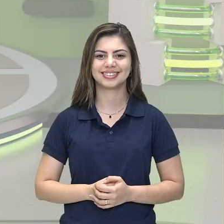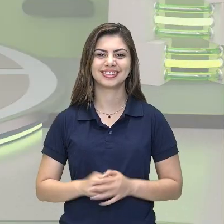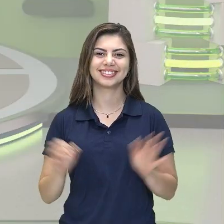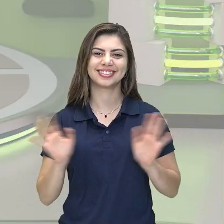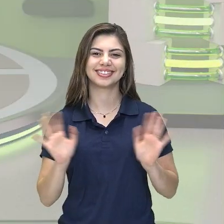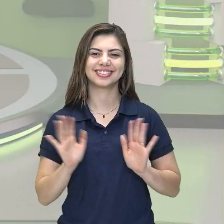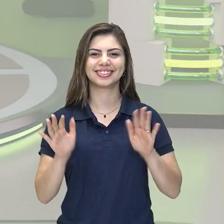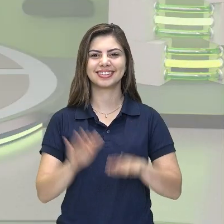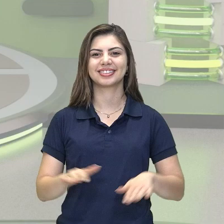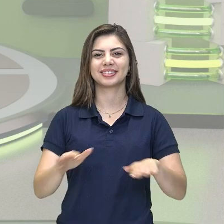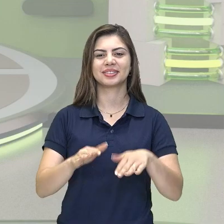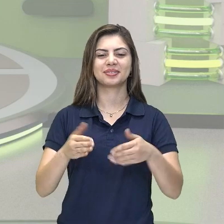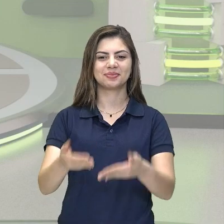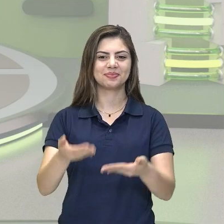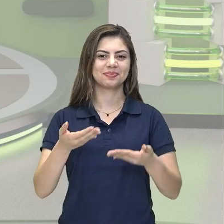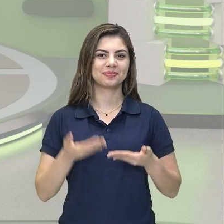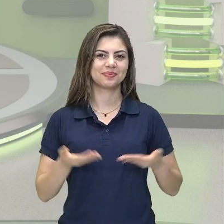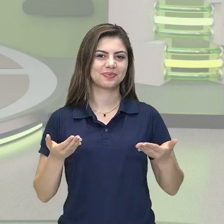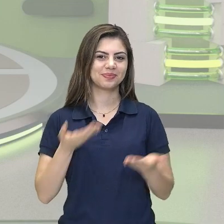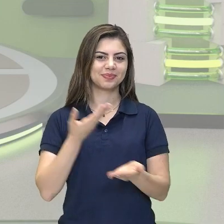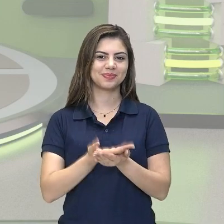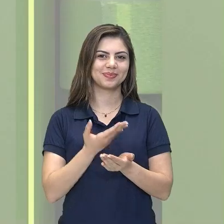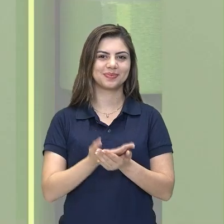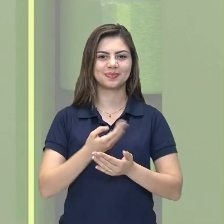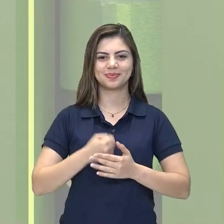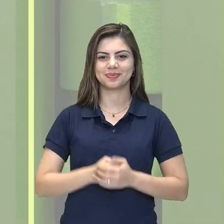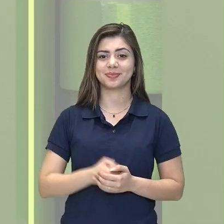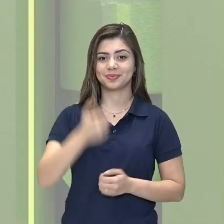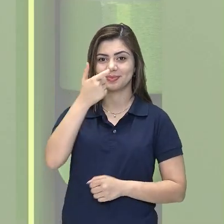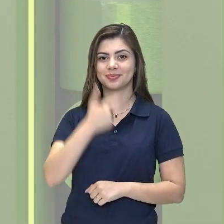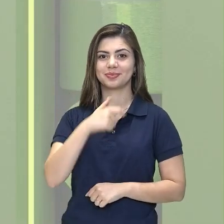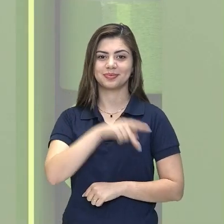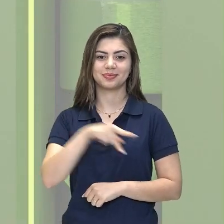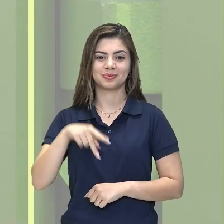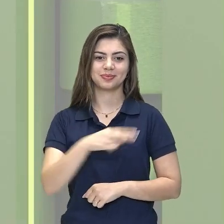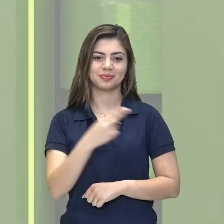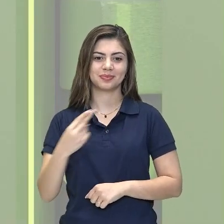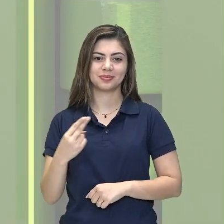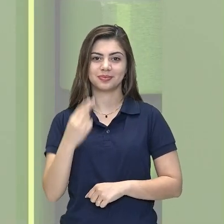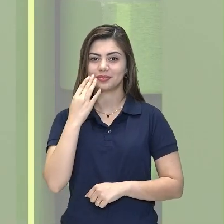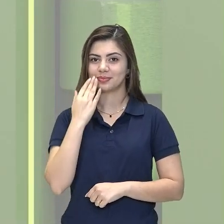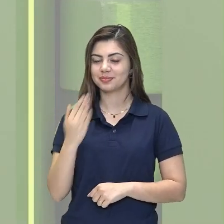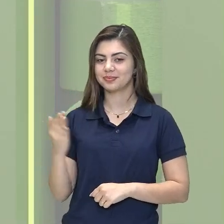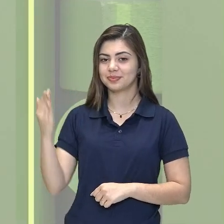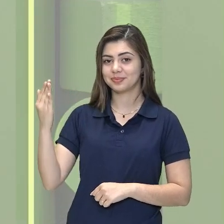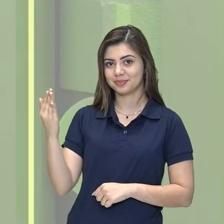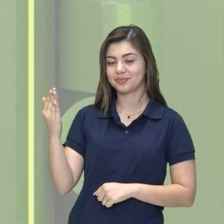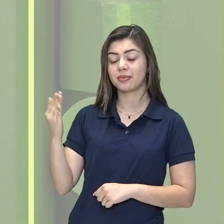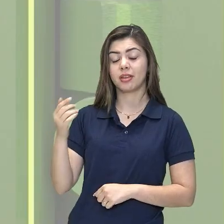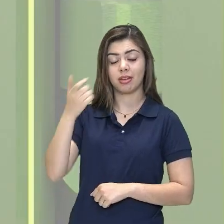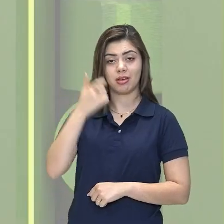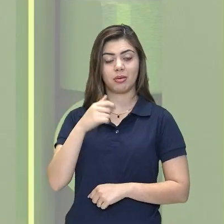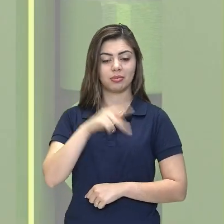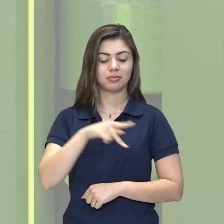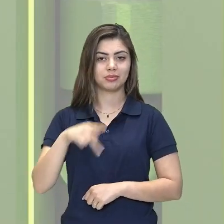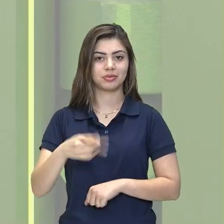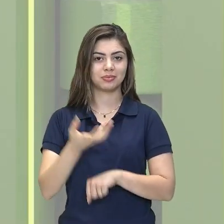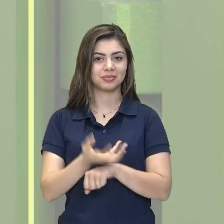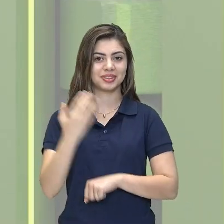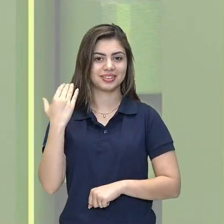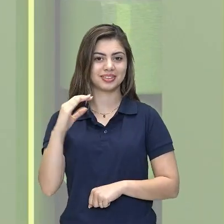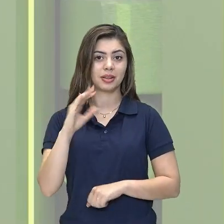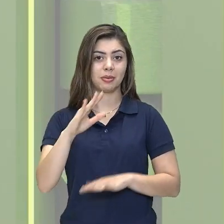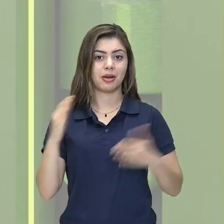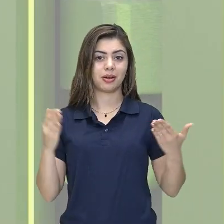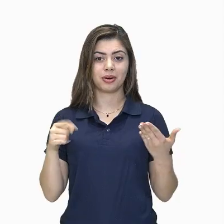Olá, sejam todos muito bem-vindos à aula de hoje. Eu sou a professora Carla Aiden, professora de Ciências. Vamos à leitura do nosso